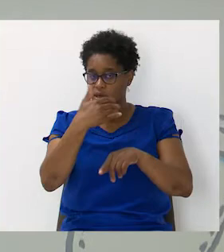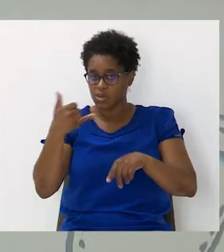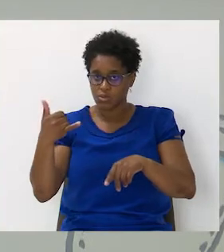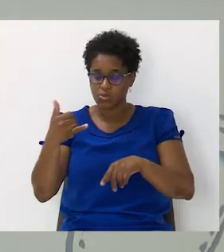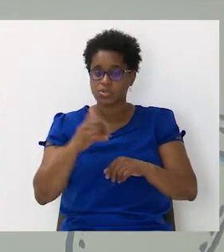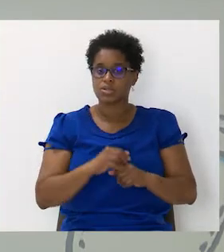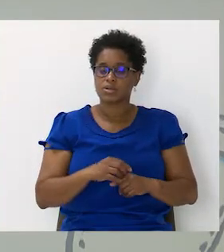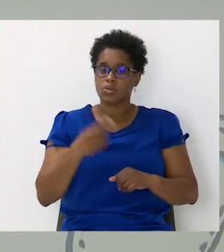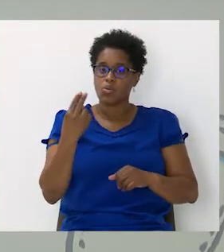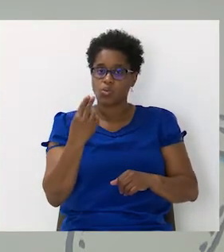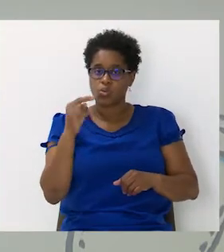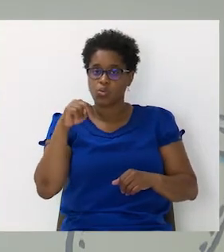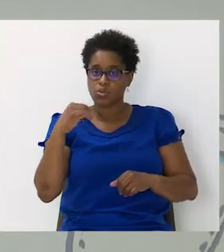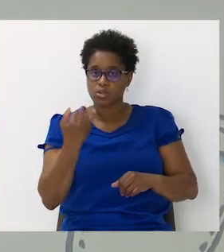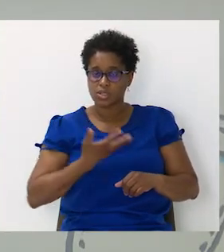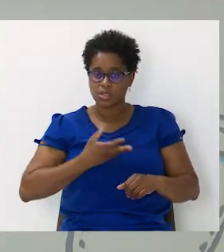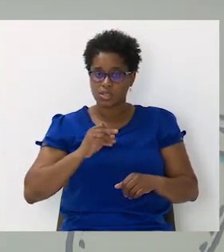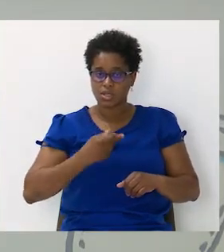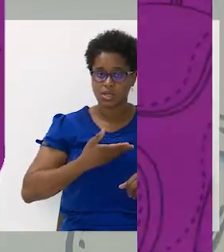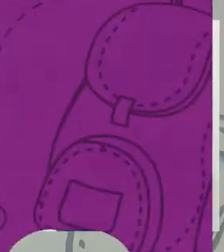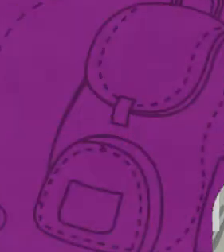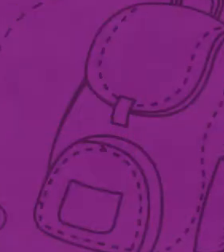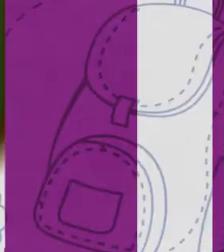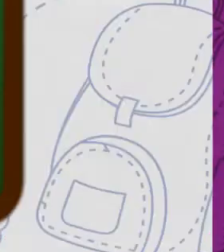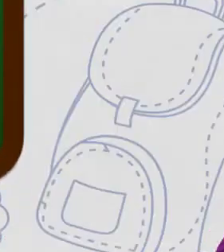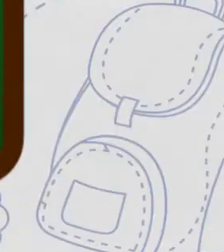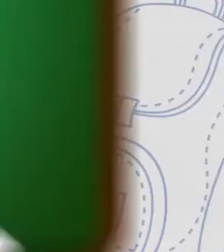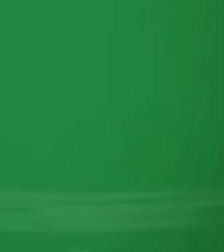12 unidades. Tá bem?